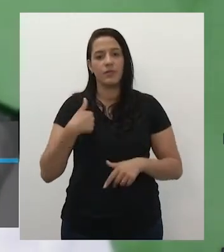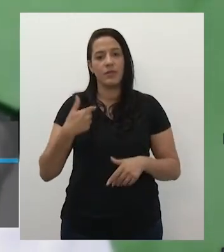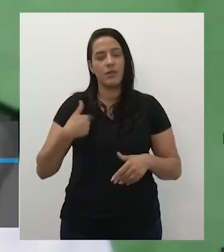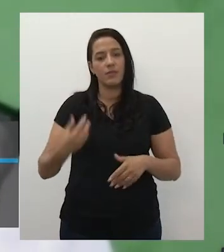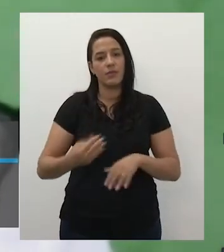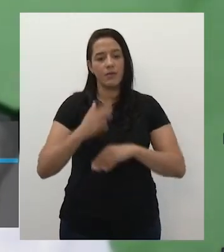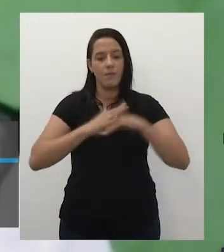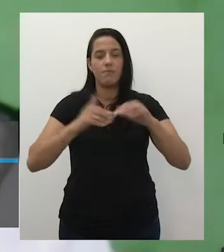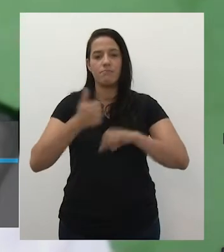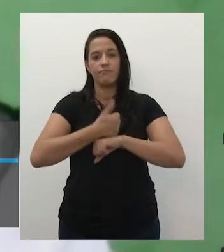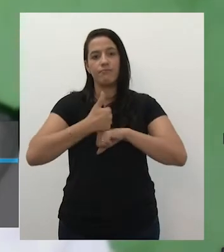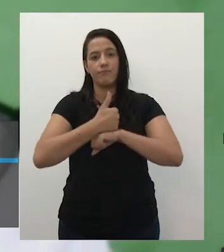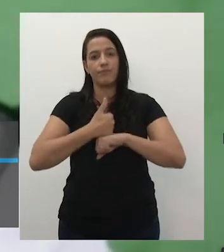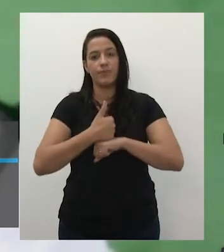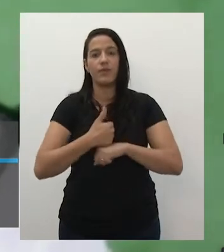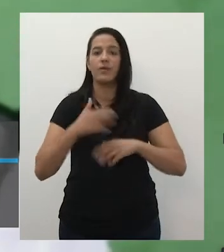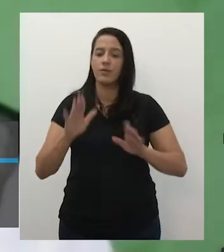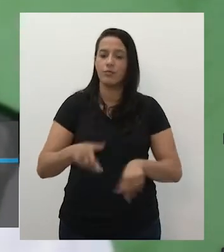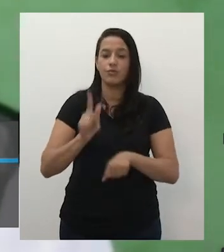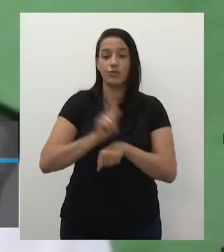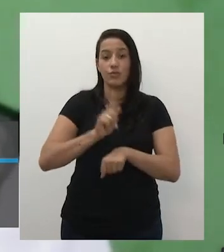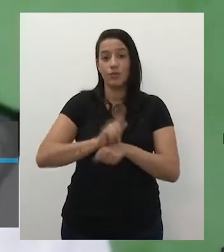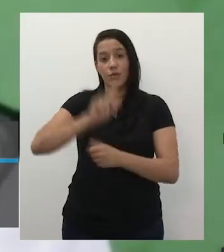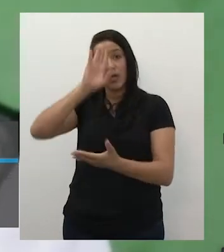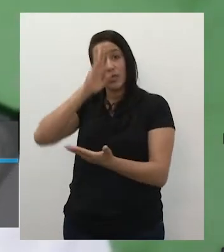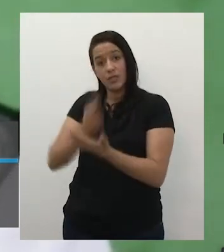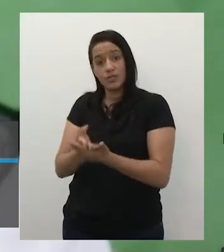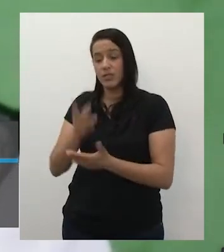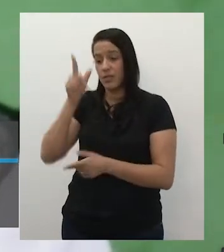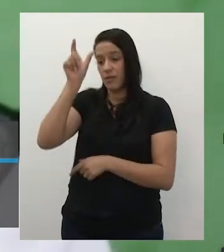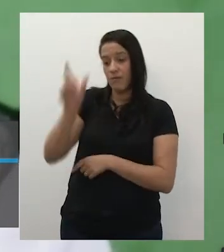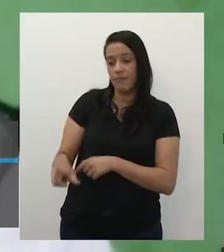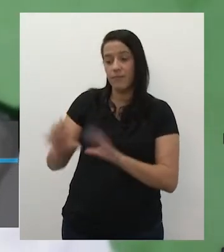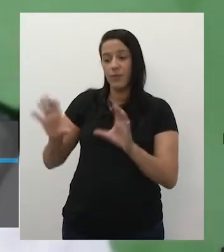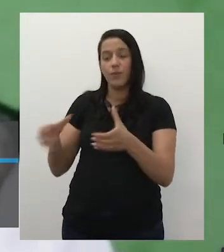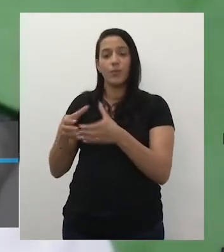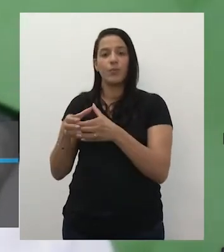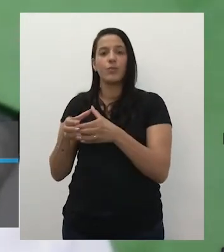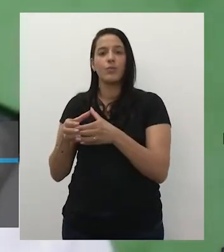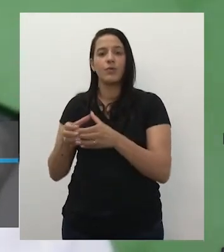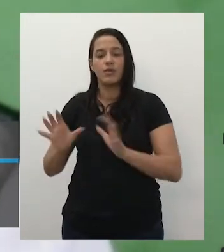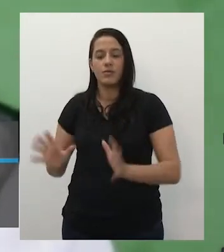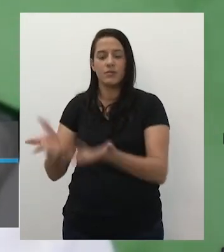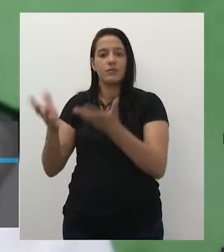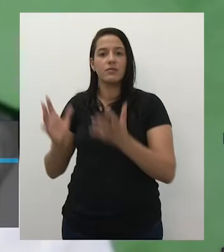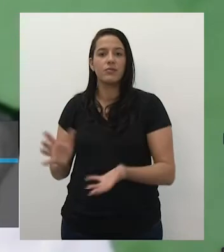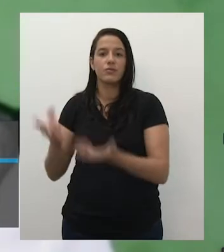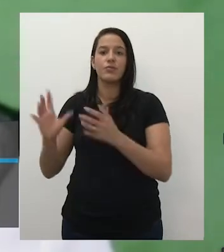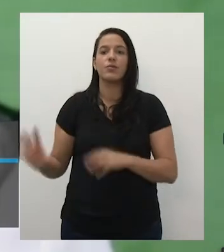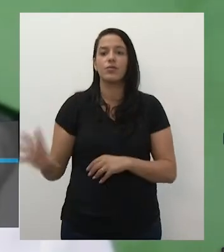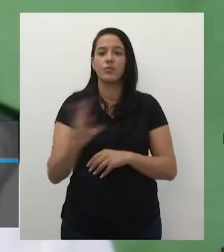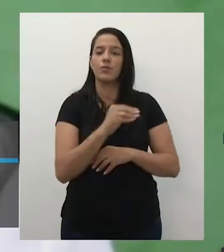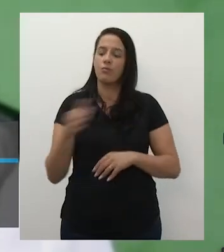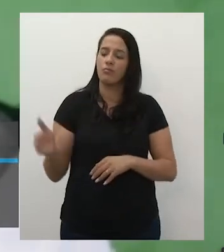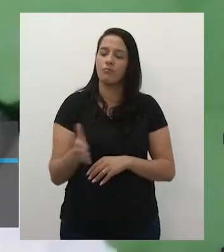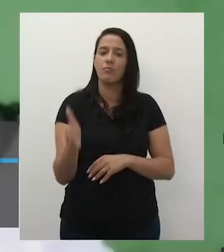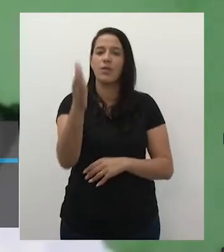competências socioemocionais e as habilidades de autogestão, como a autoestima, o foco,